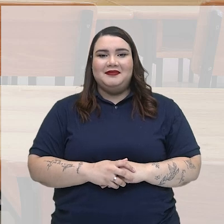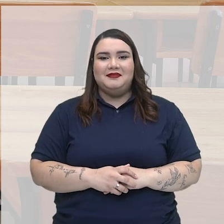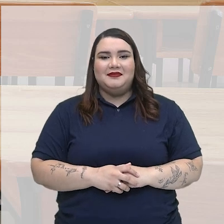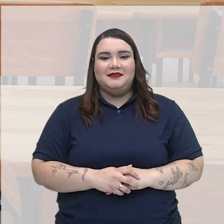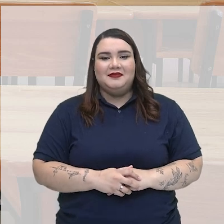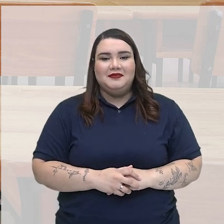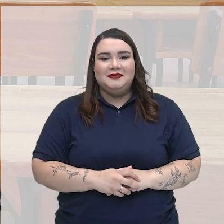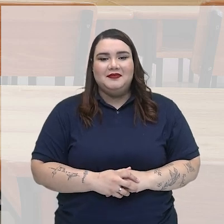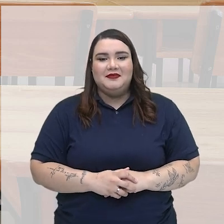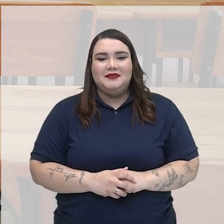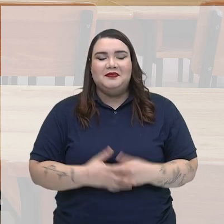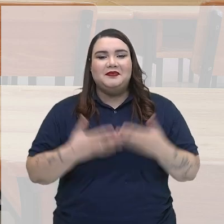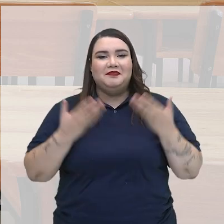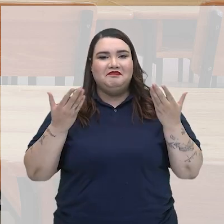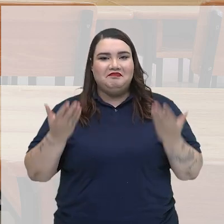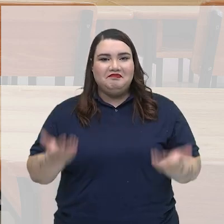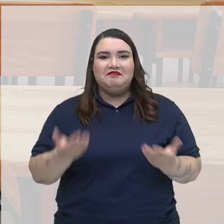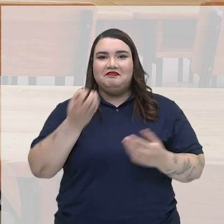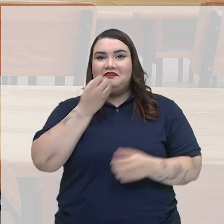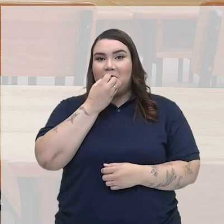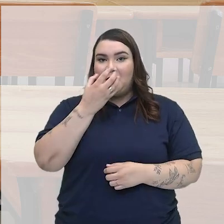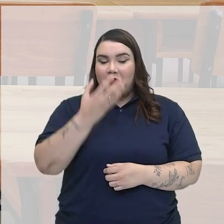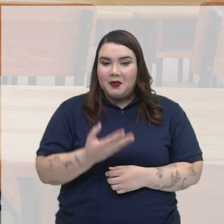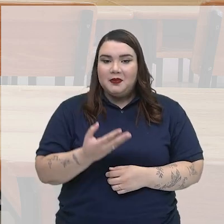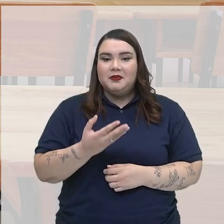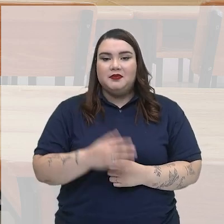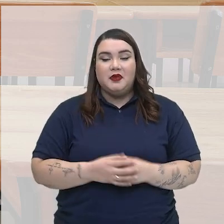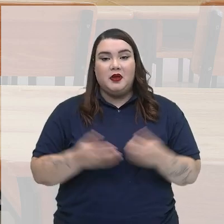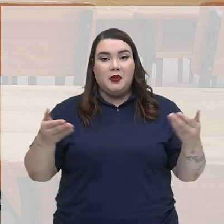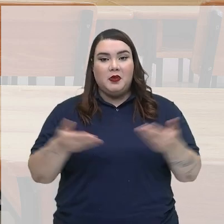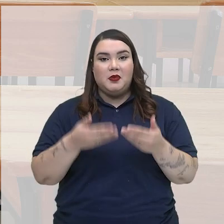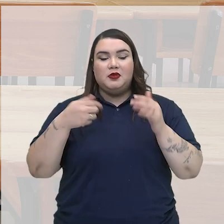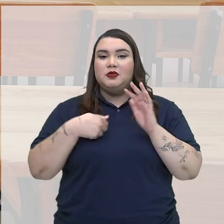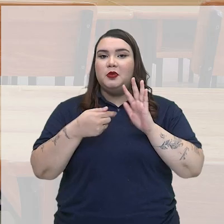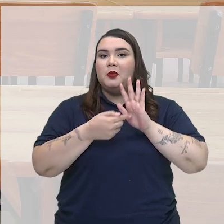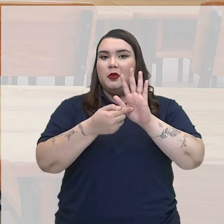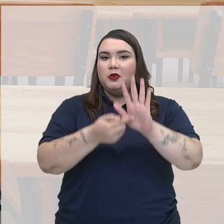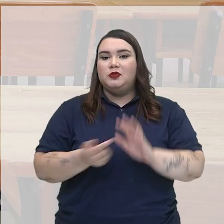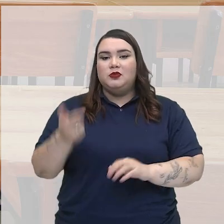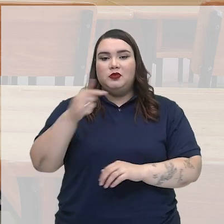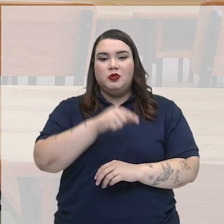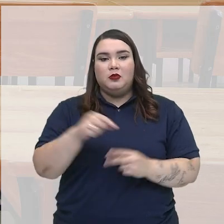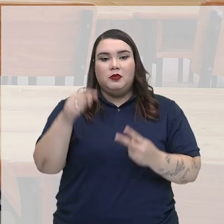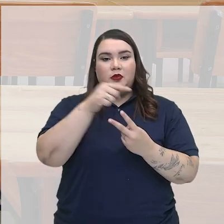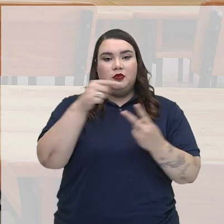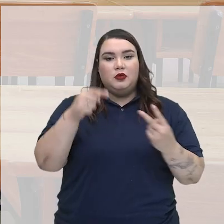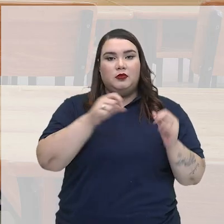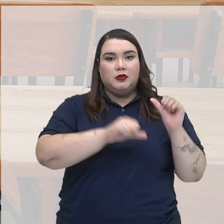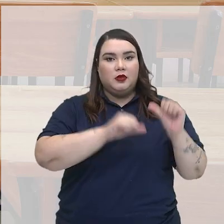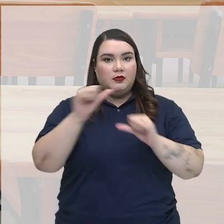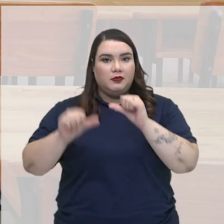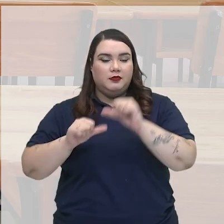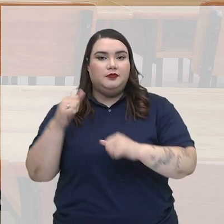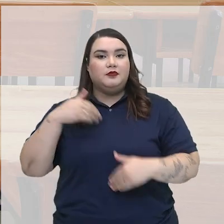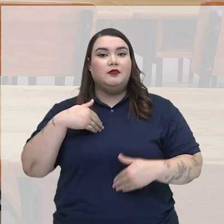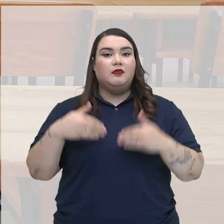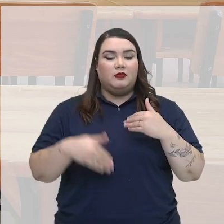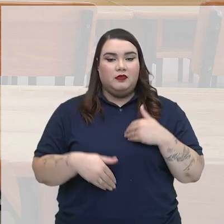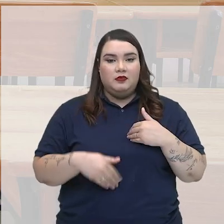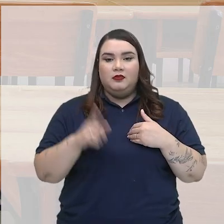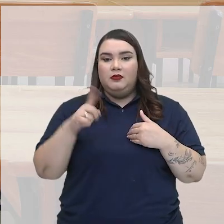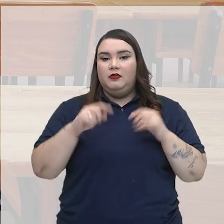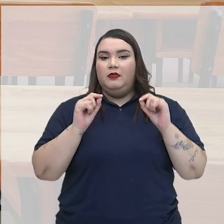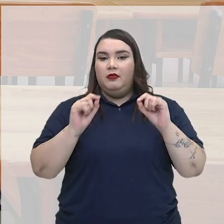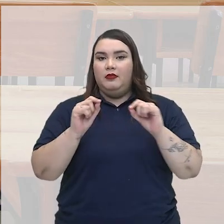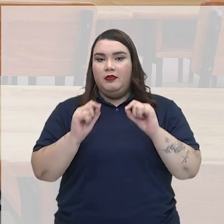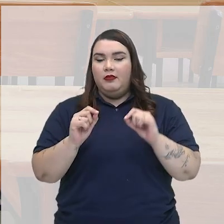Muito bem, então eu trouxe para vocês novamente, né, duas mudanças que ocorrem no nosso corpo, que são a questão dos odores e